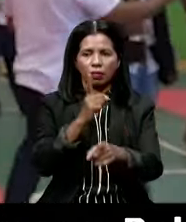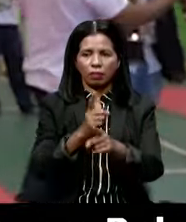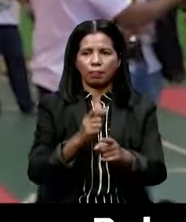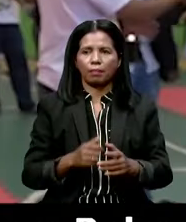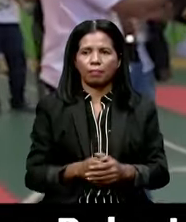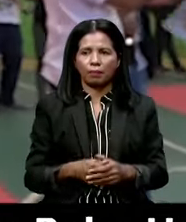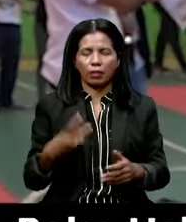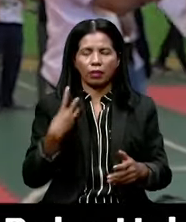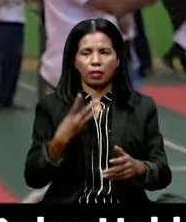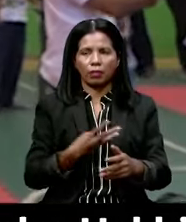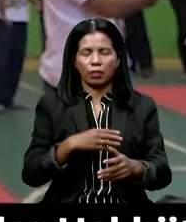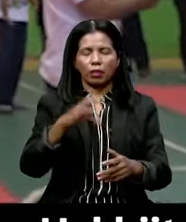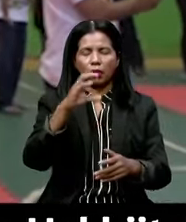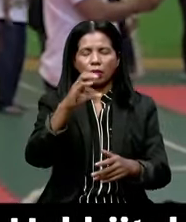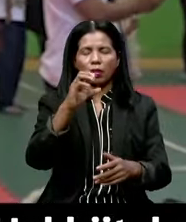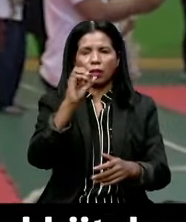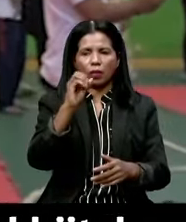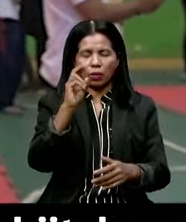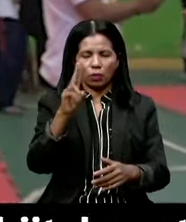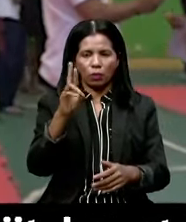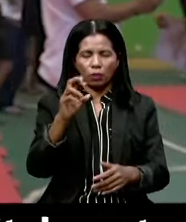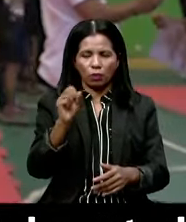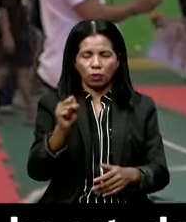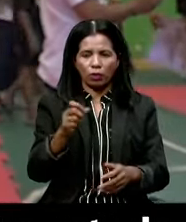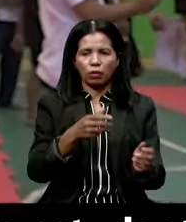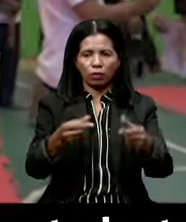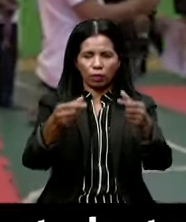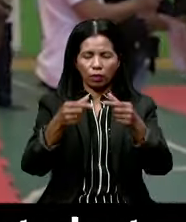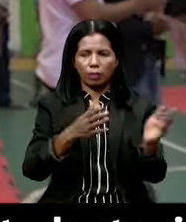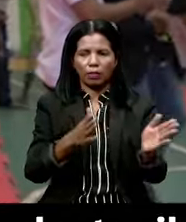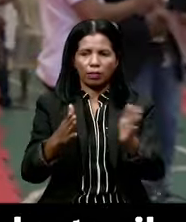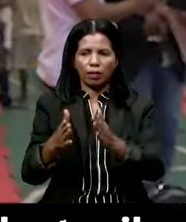ne amnya kus metalemos fo per pasau me ami